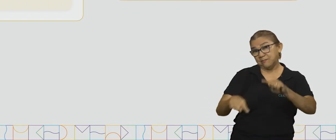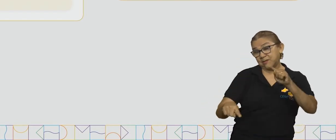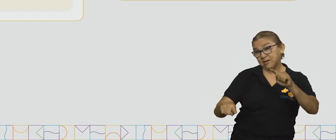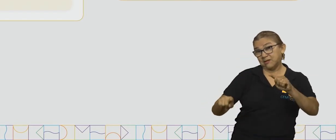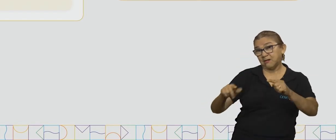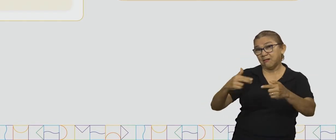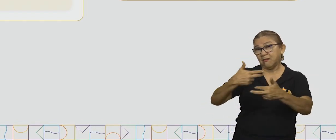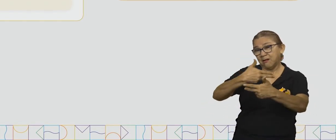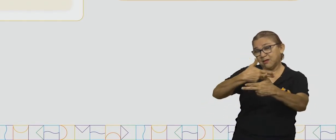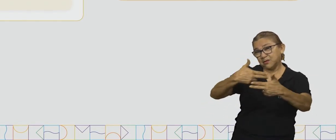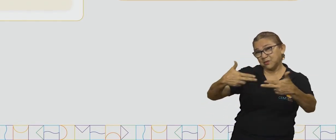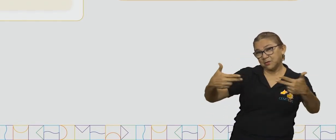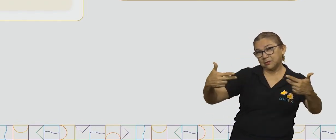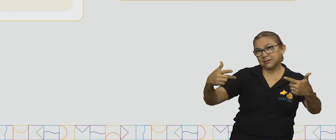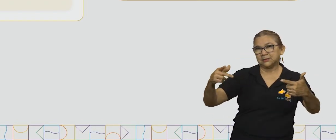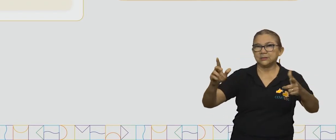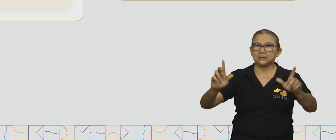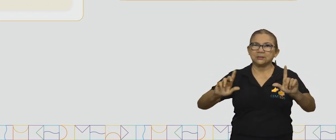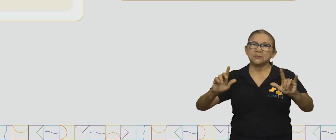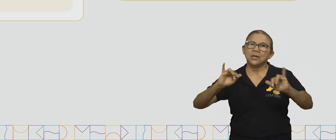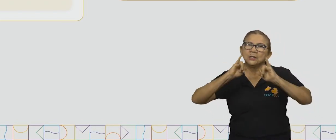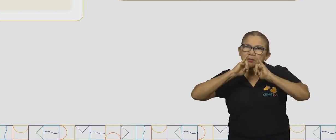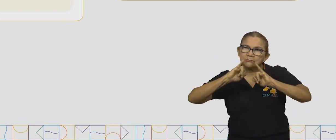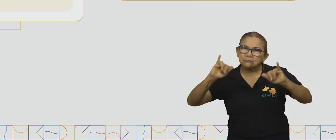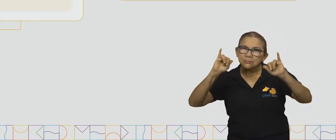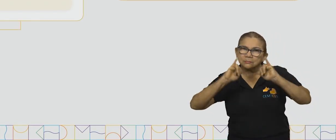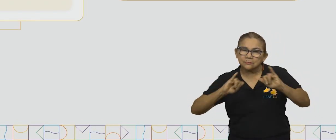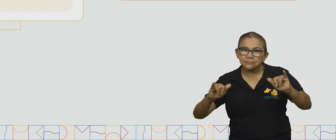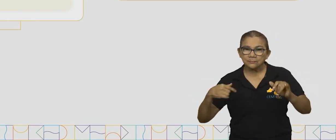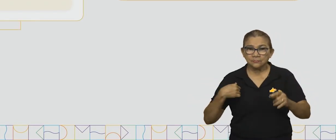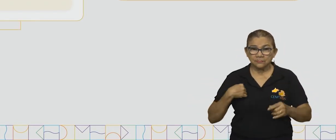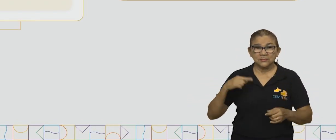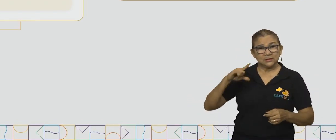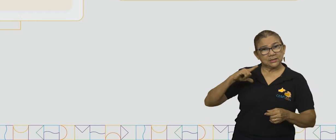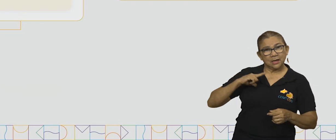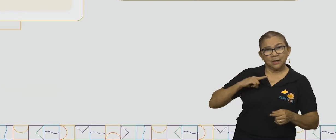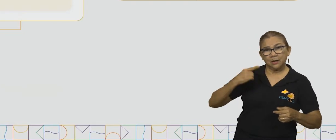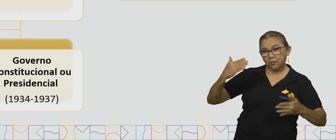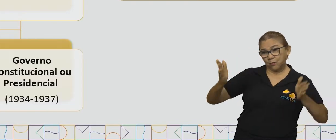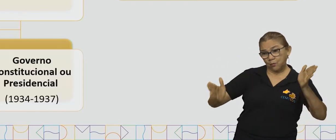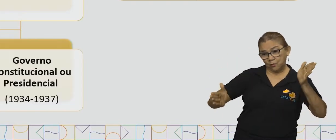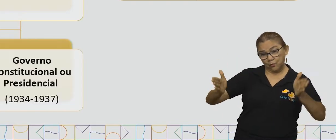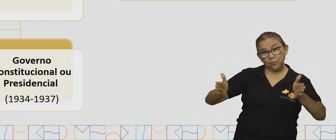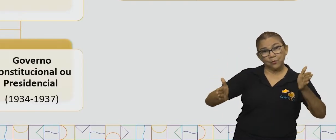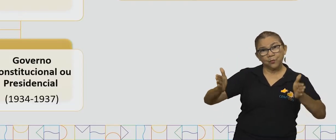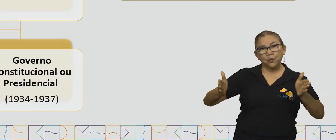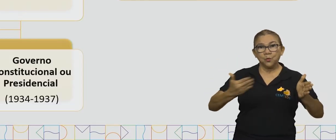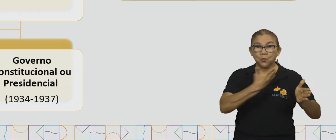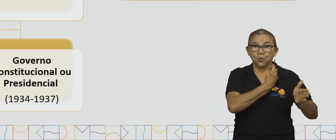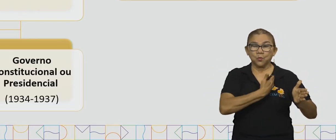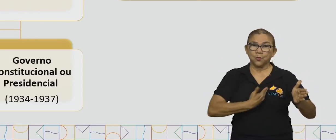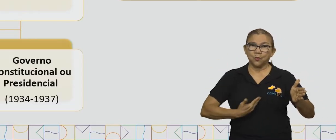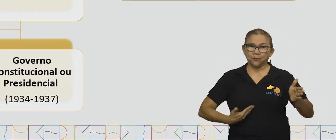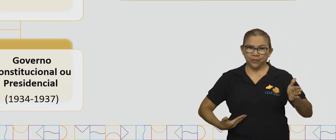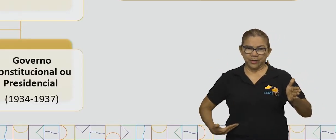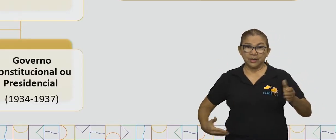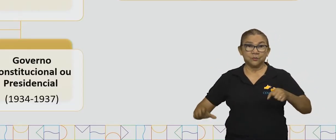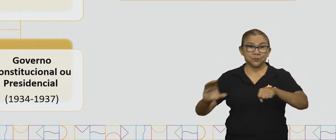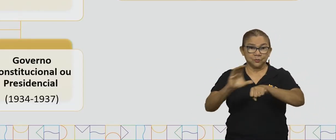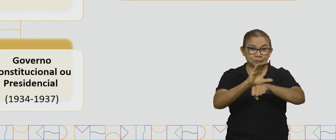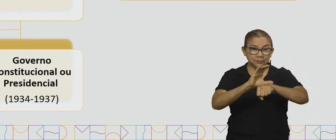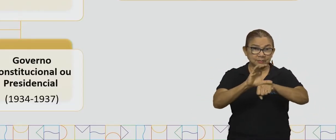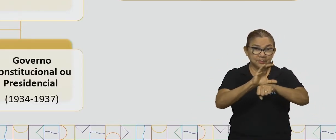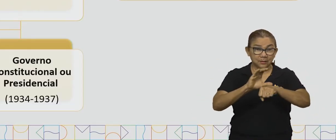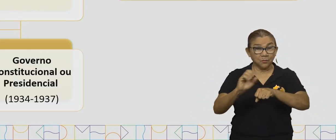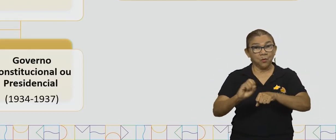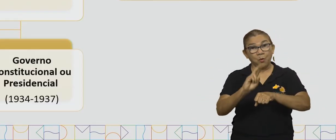foi dividida em três momentos: o governo provisório, de 30 a 34, o governo constitucional ou